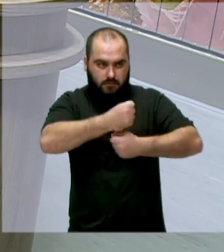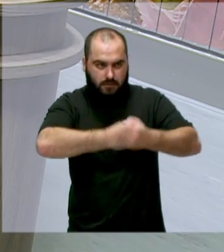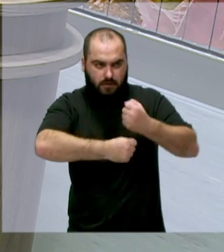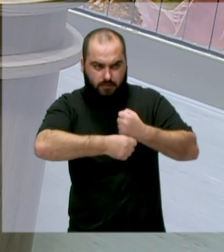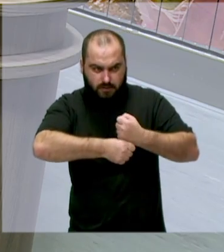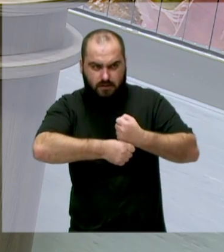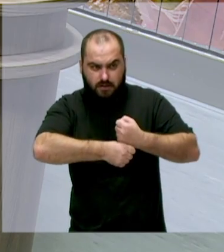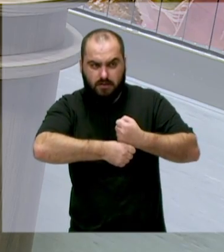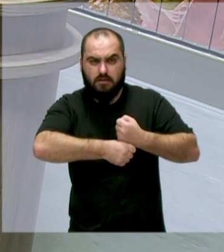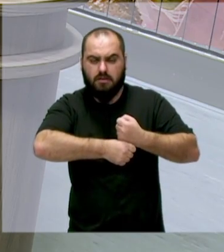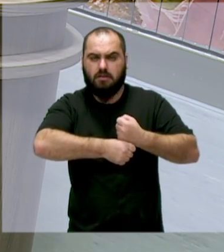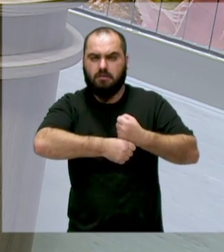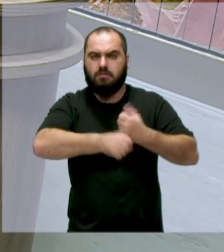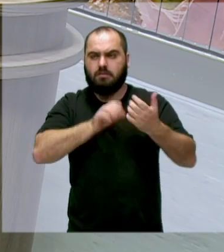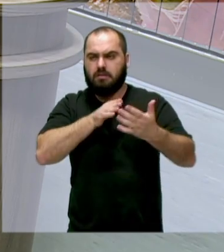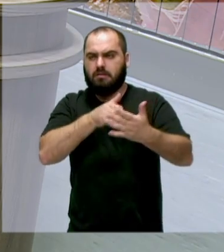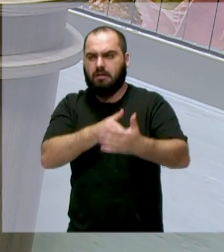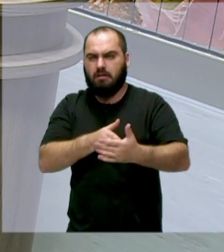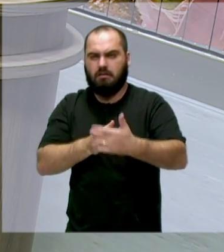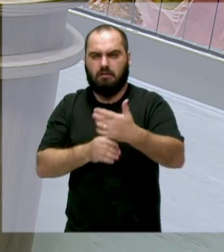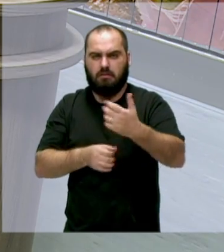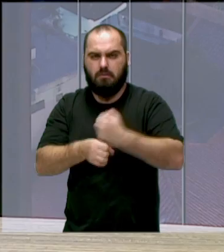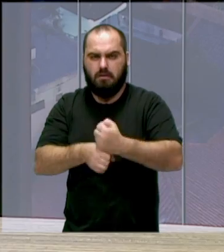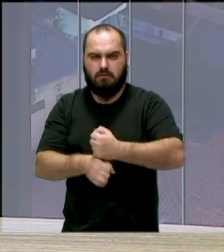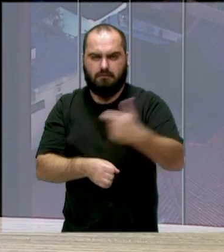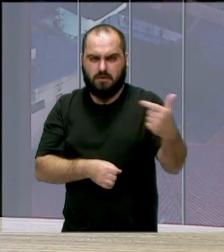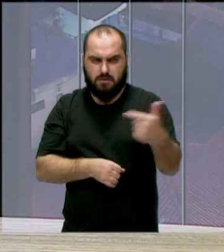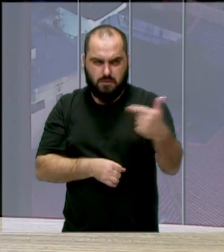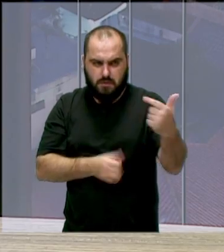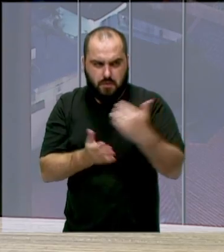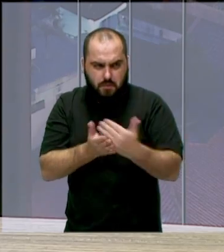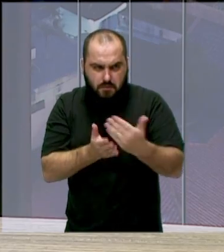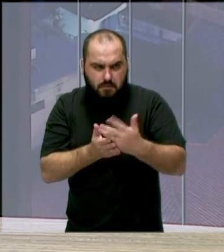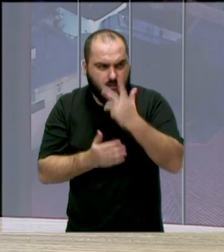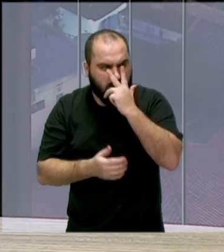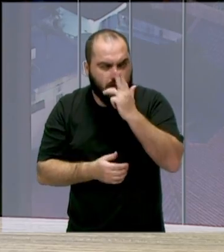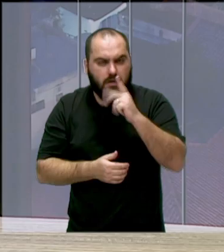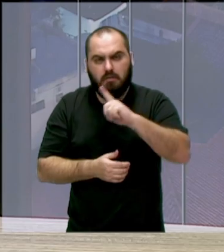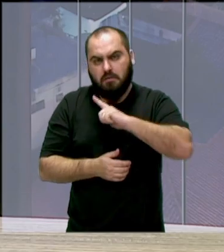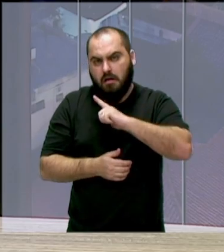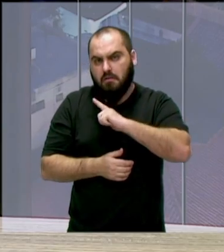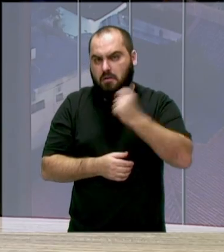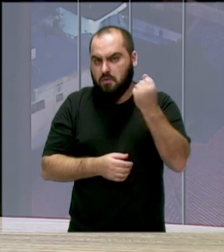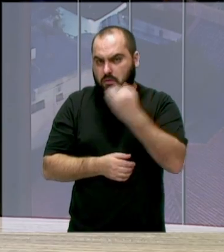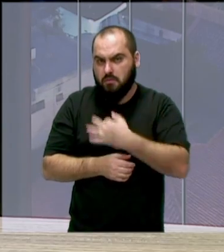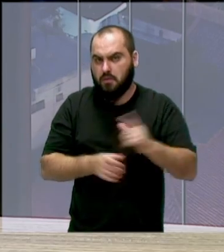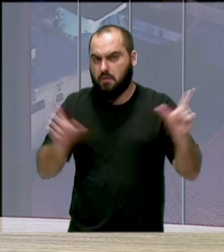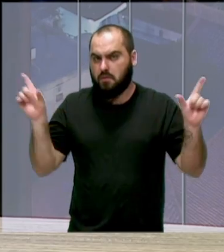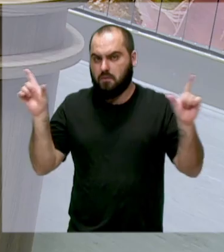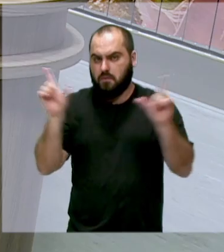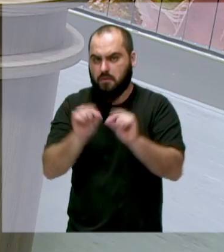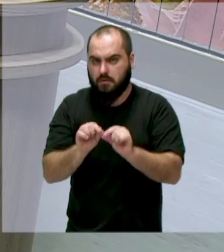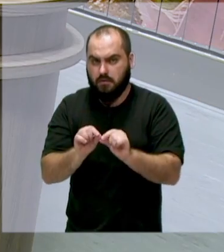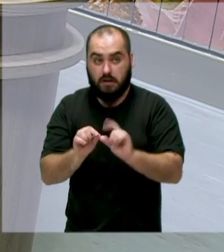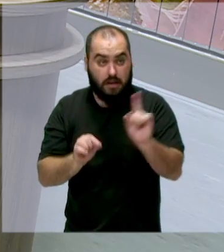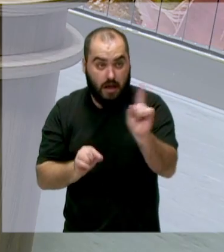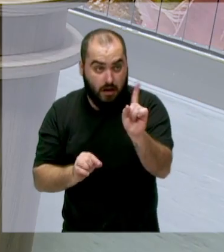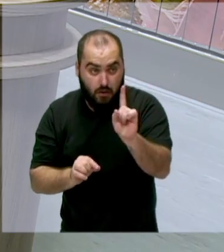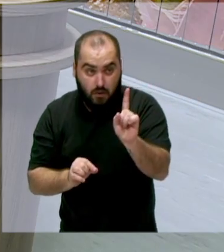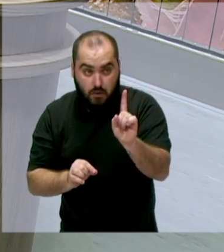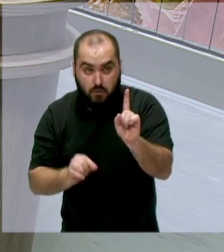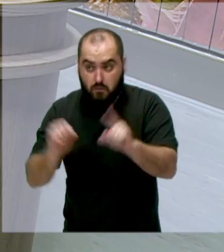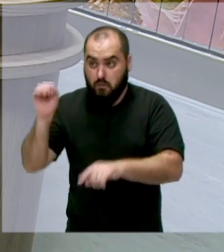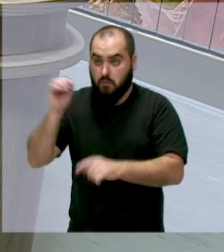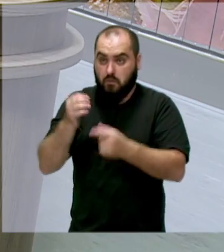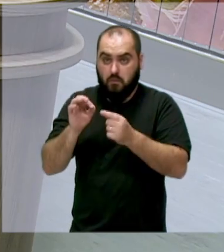para 2022 agora, para o início de 2022, houve uma redução no número, não da infestação do mosquito, que todo mundo está